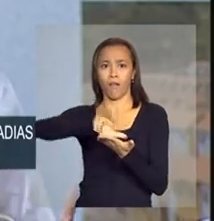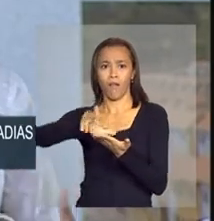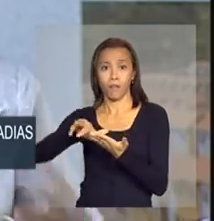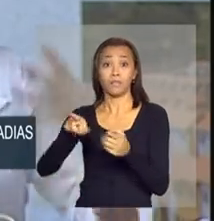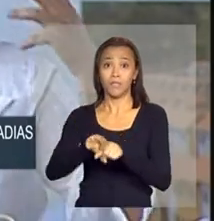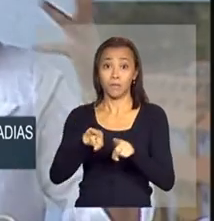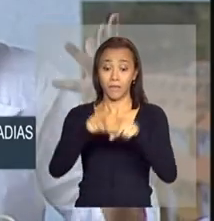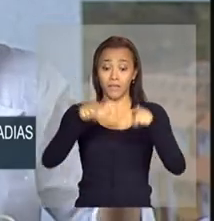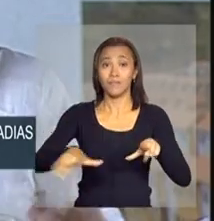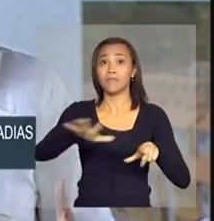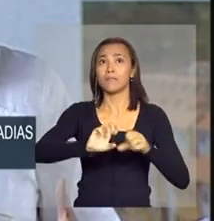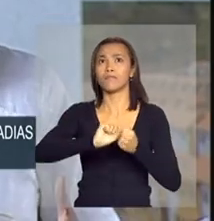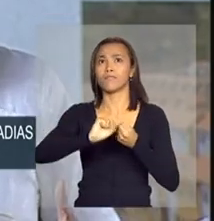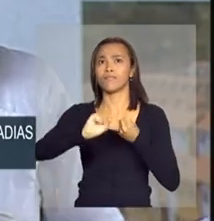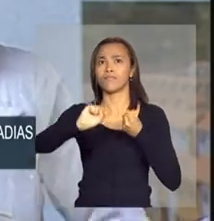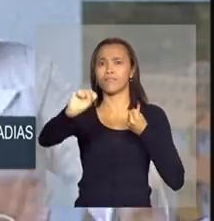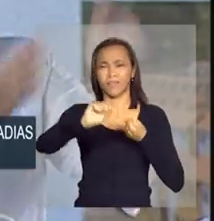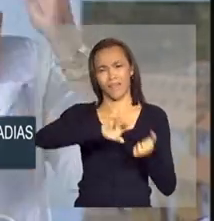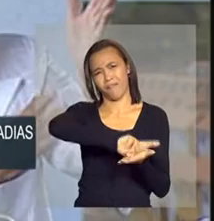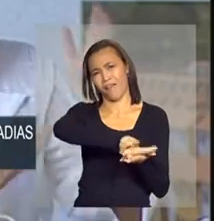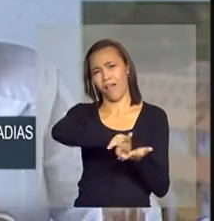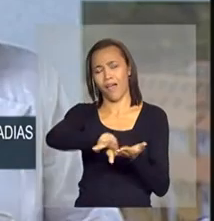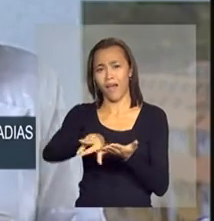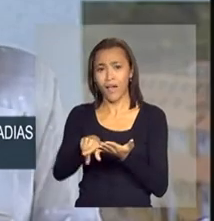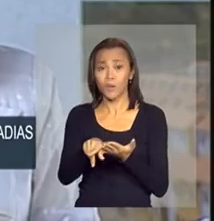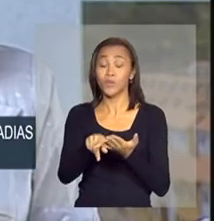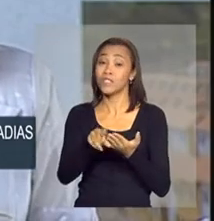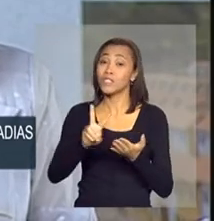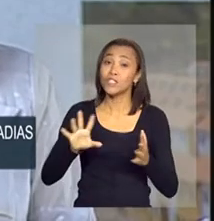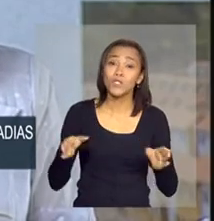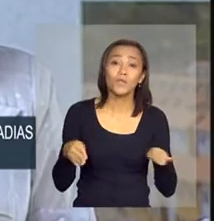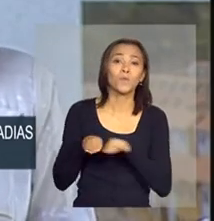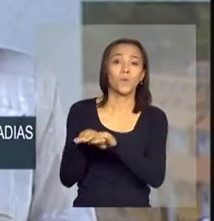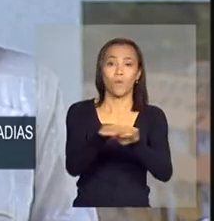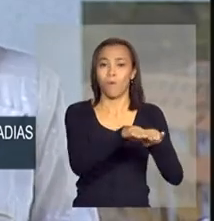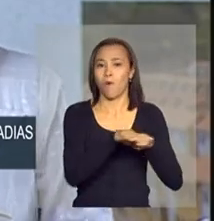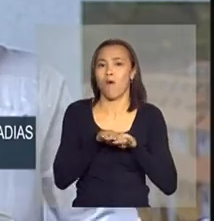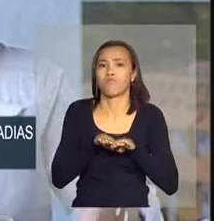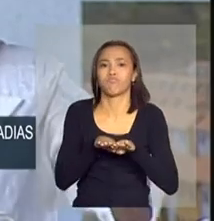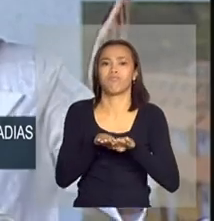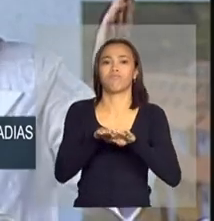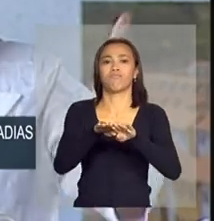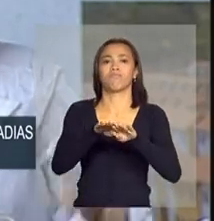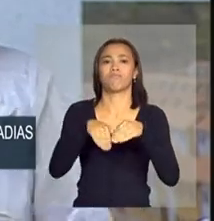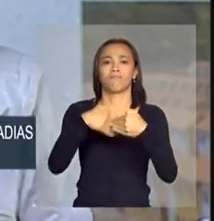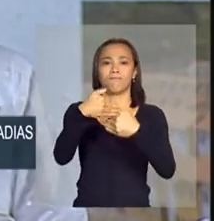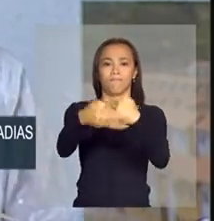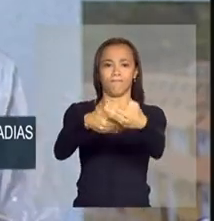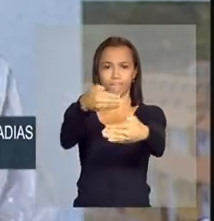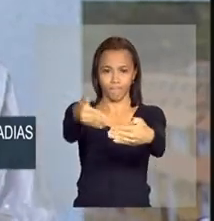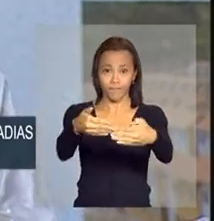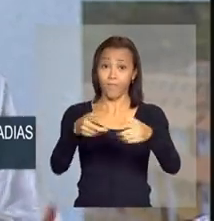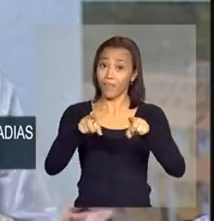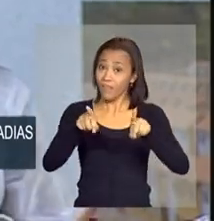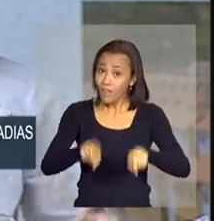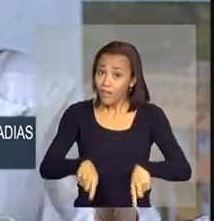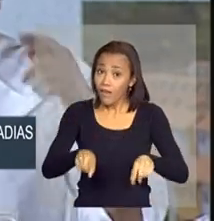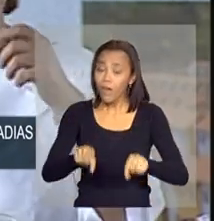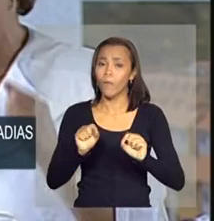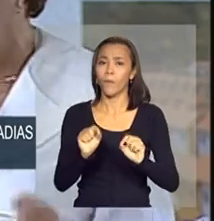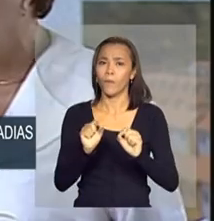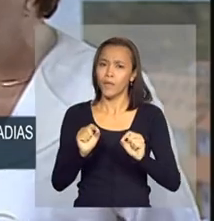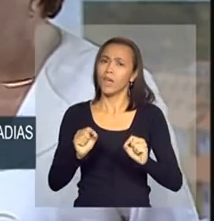continentais tão diversos no mesmo rumo em uma mesma direção que é a